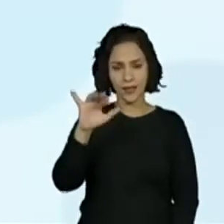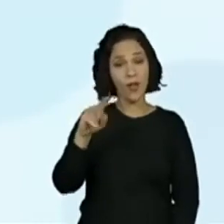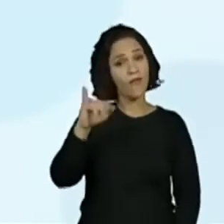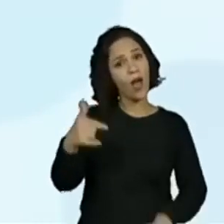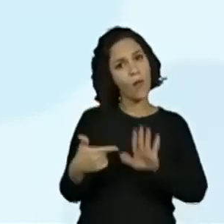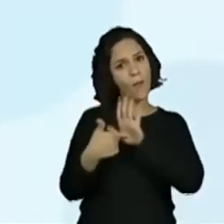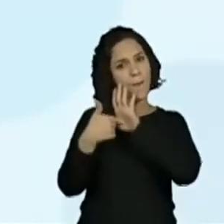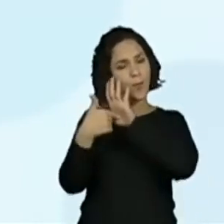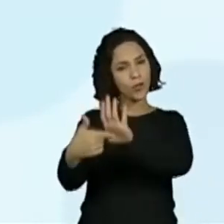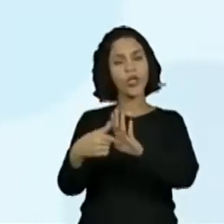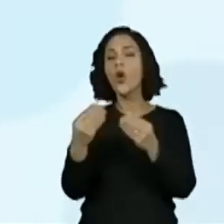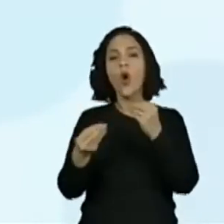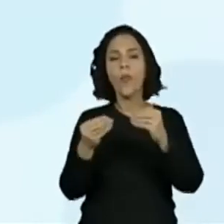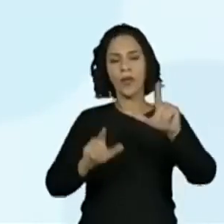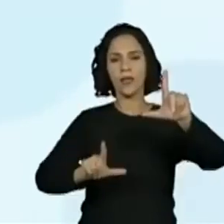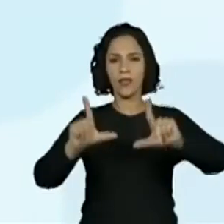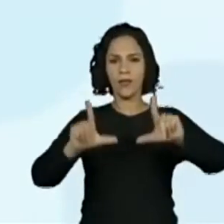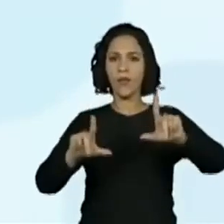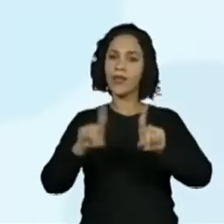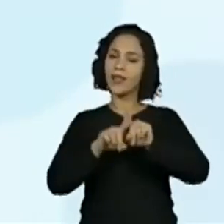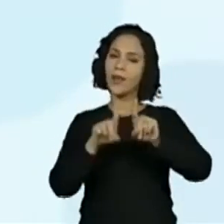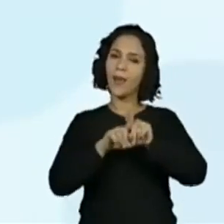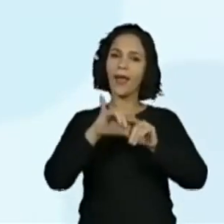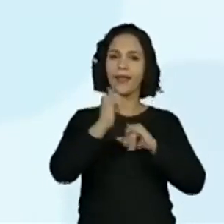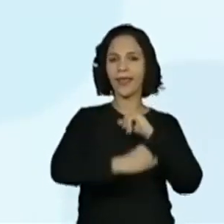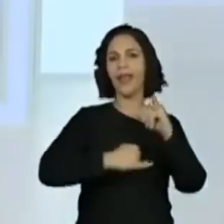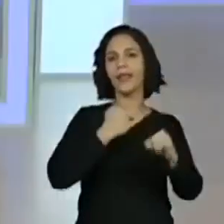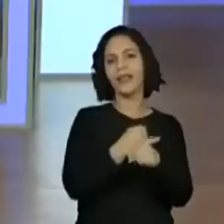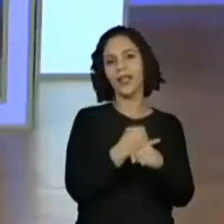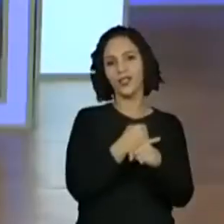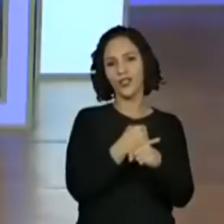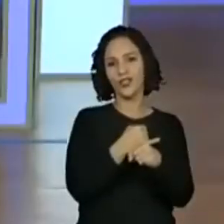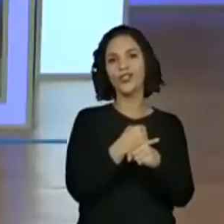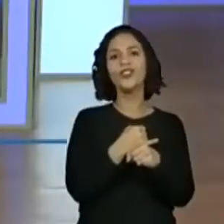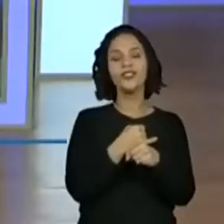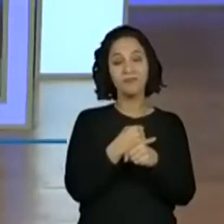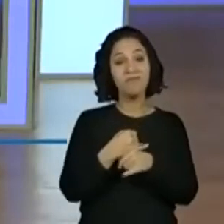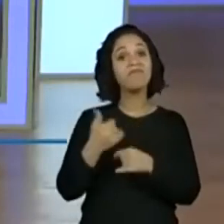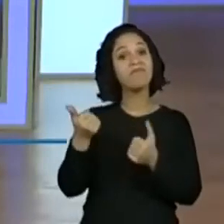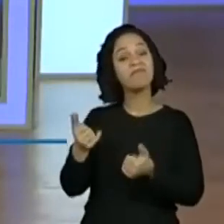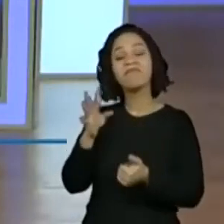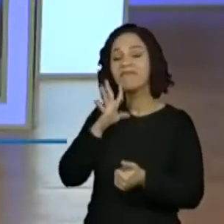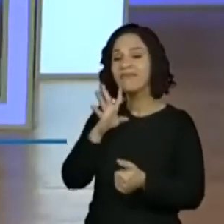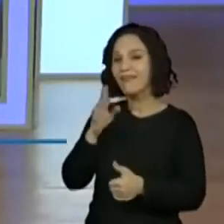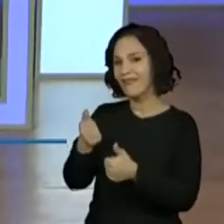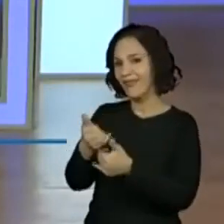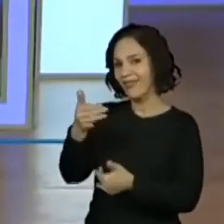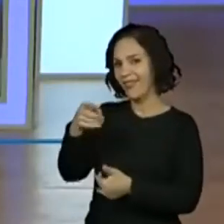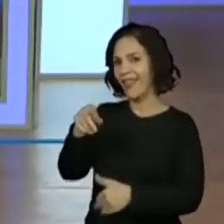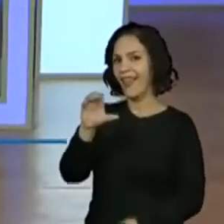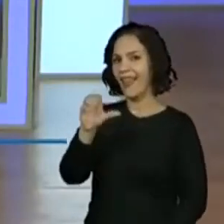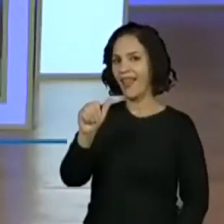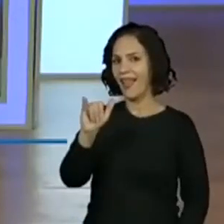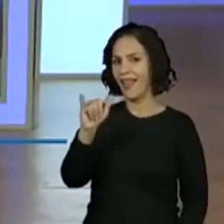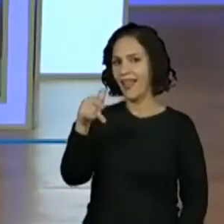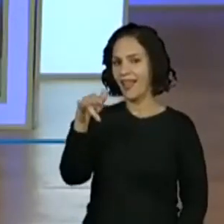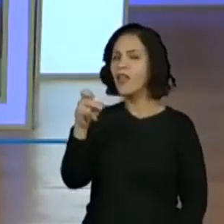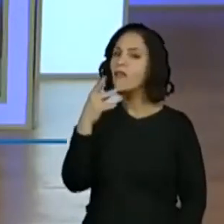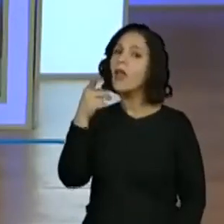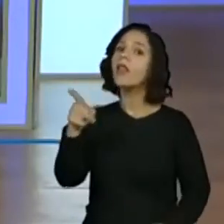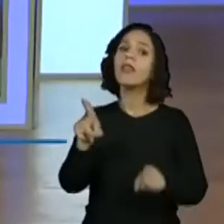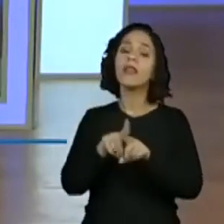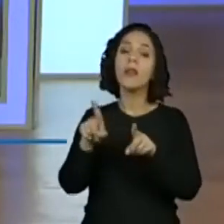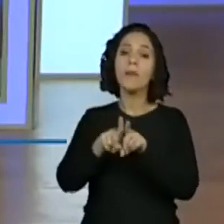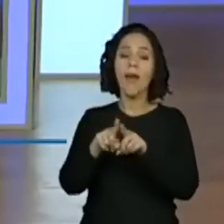internet. Então, mais uma notícia. Aí o Kaique, já ligadíssimo, falou que também essa notícia não